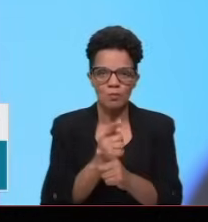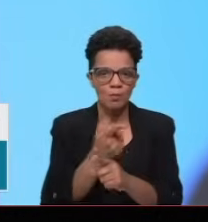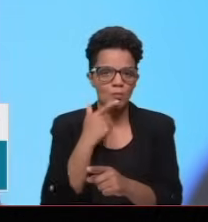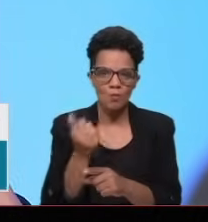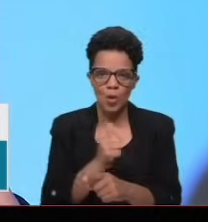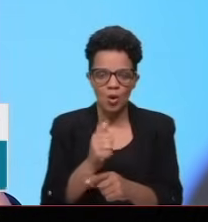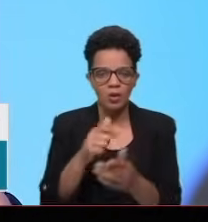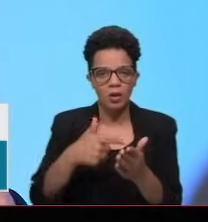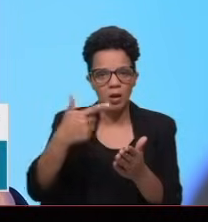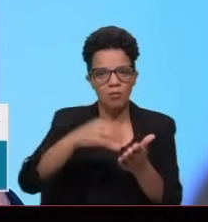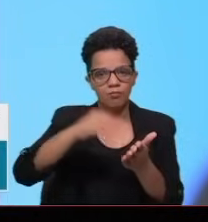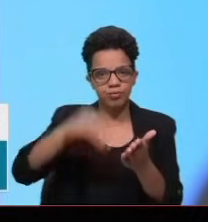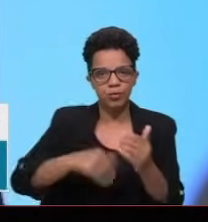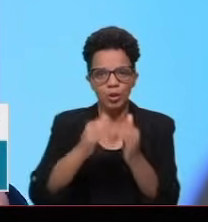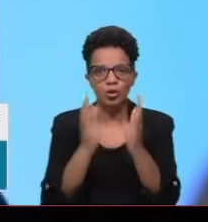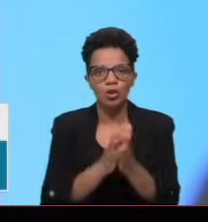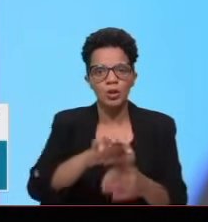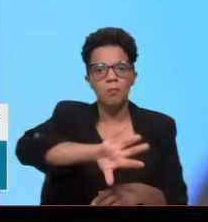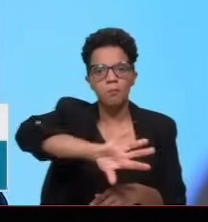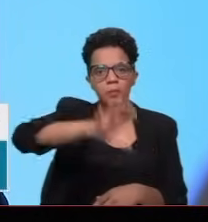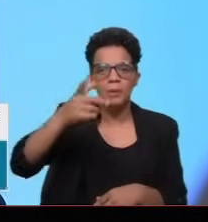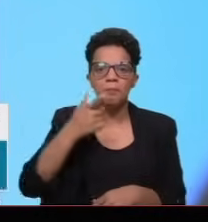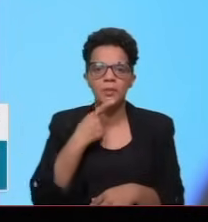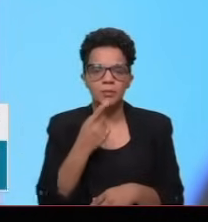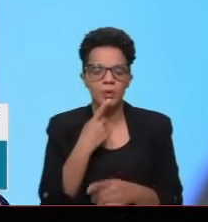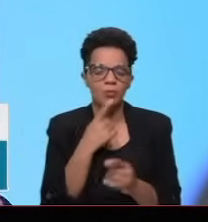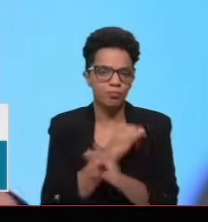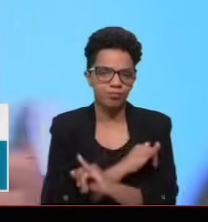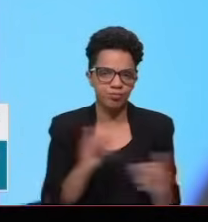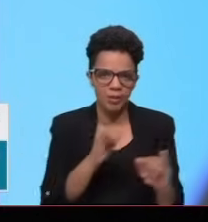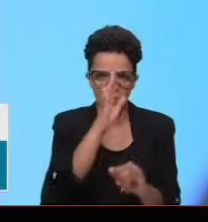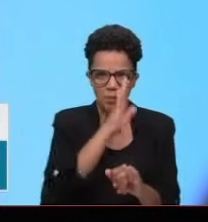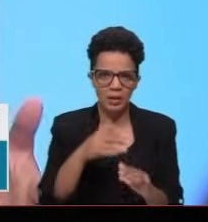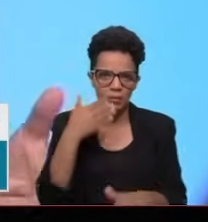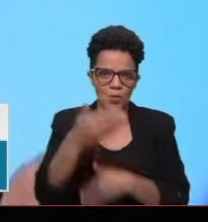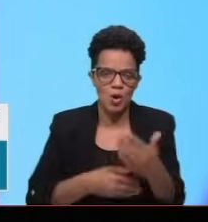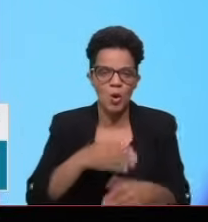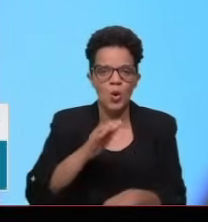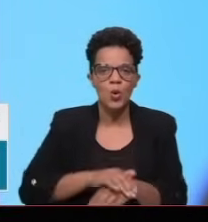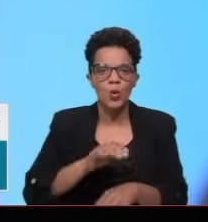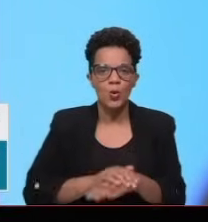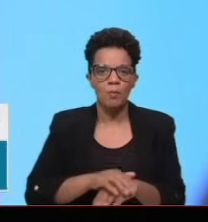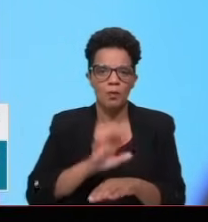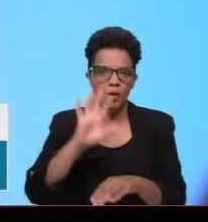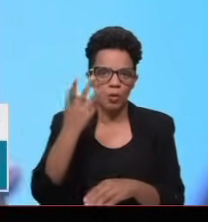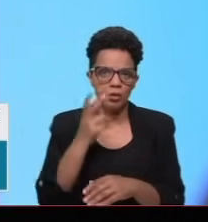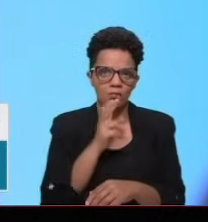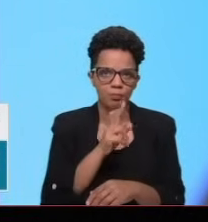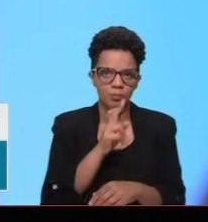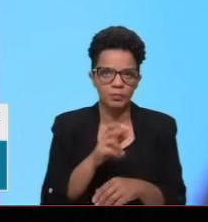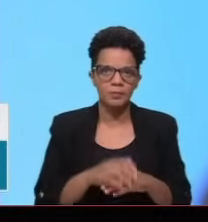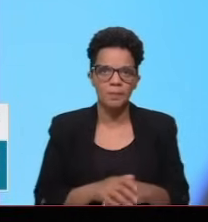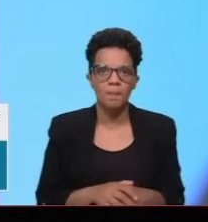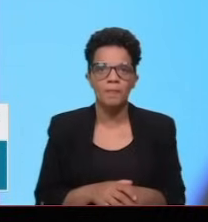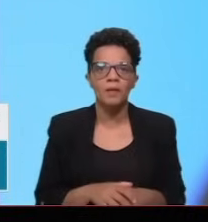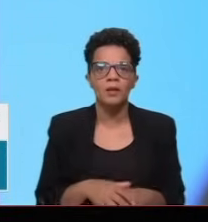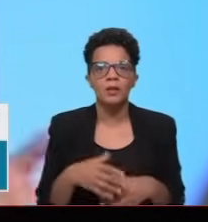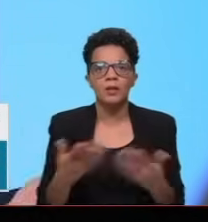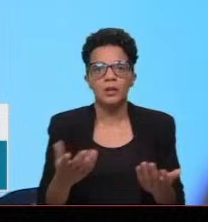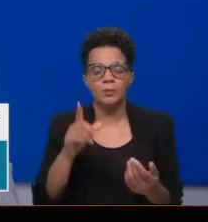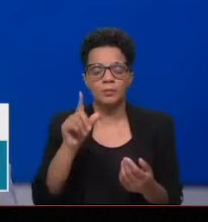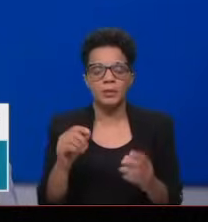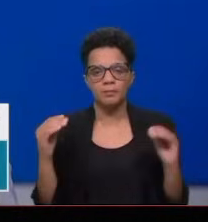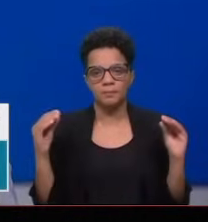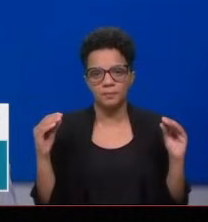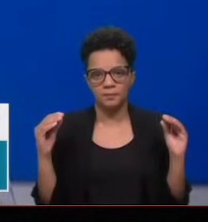tratados que já todos os países perceberam que são impossíveis de utilizar Quando há uma resposta que é precis ser climática perm